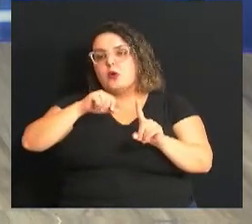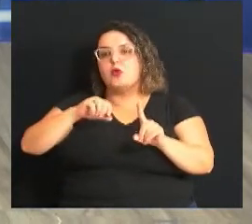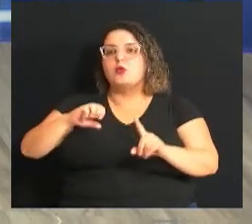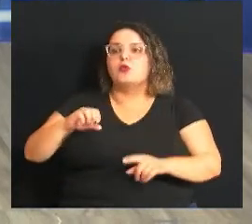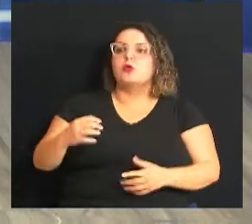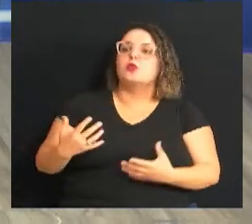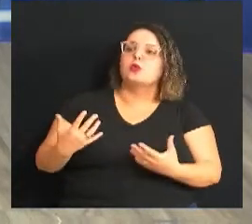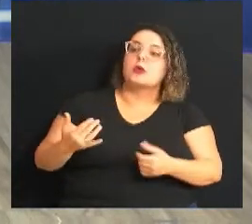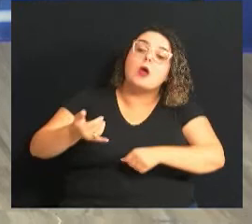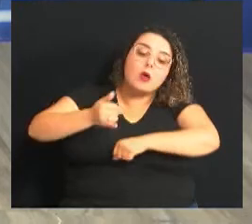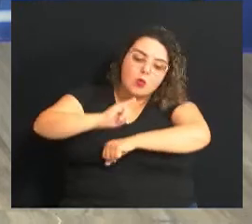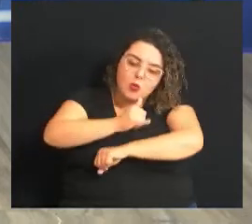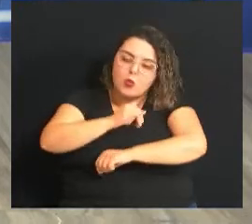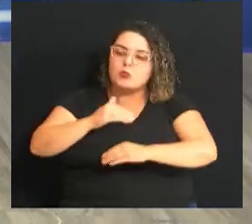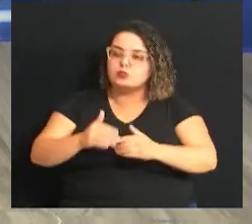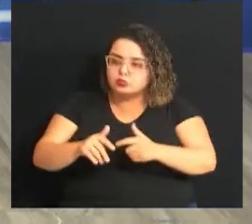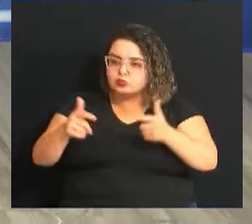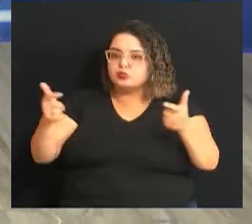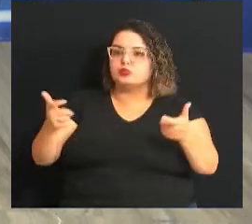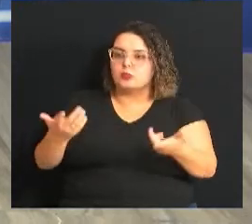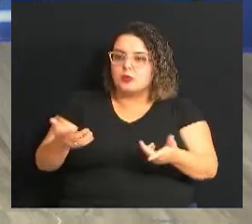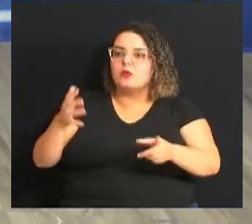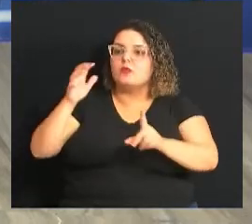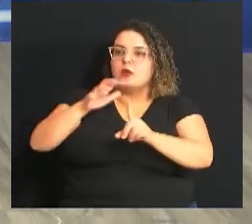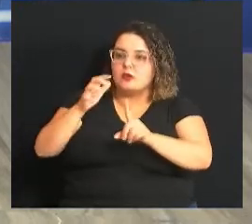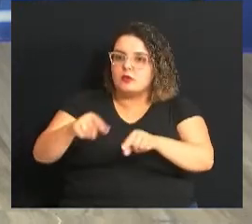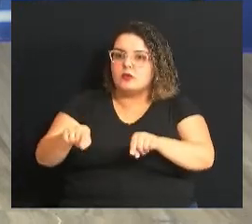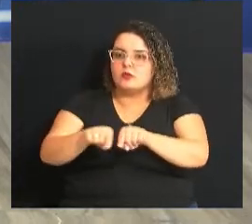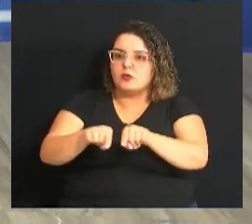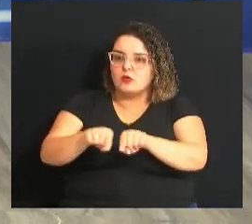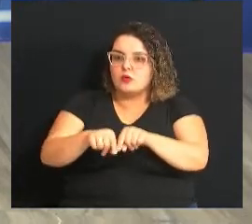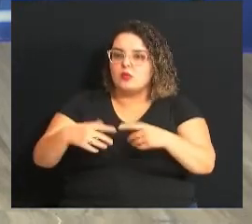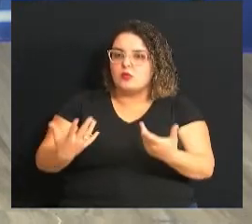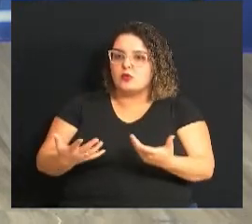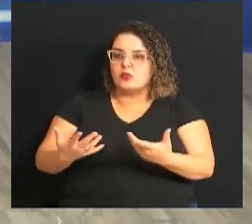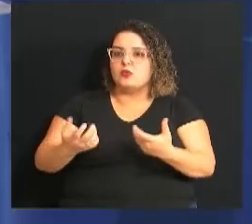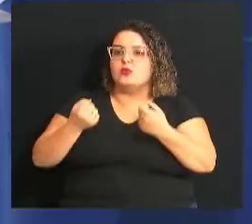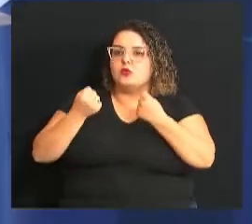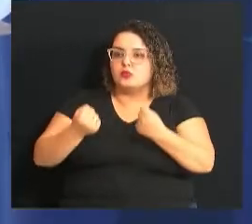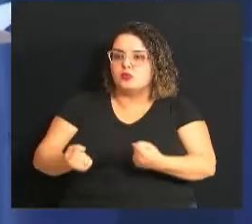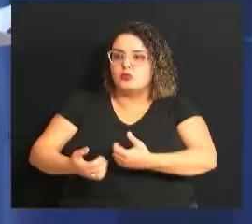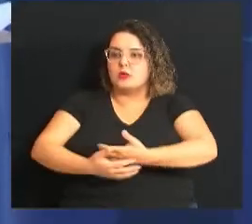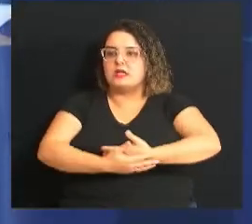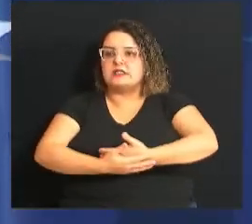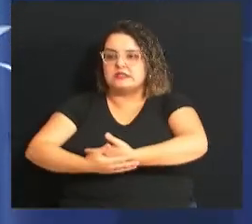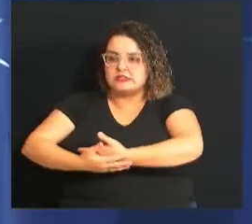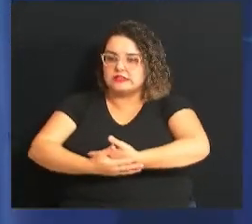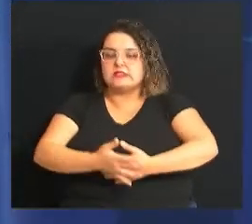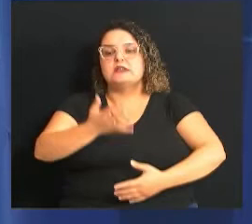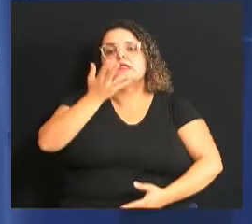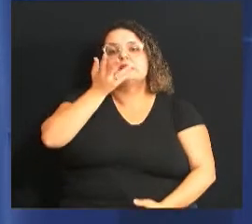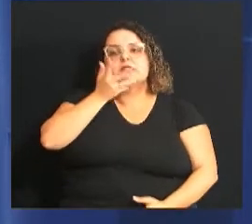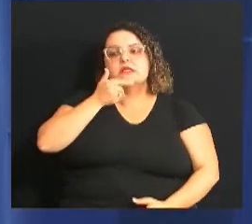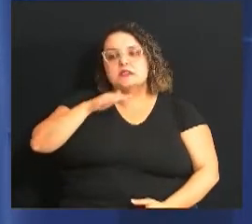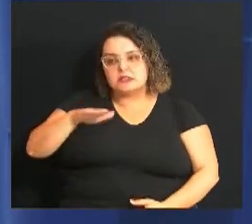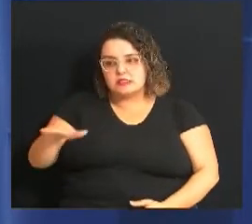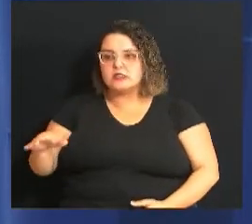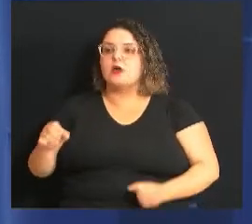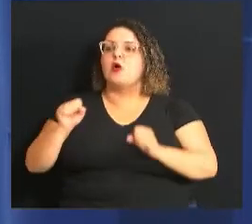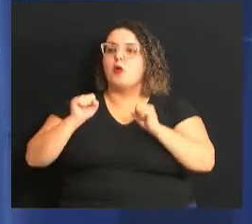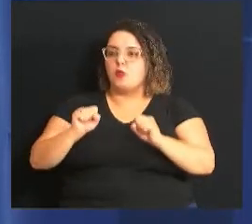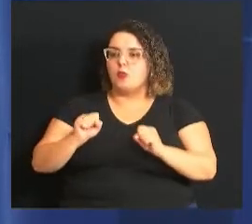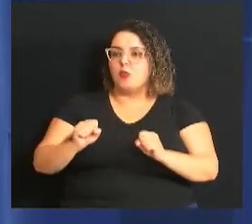de peso elevado, vai influenciar também no peso do bebê, se essa criança pode vir a ser uma criança